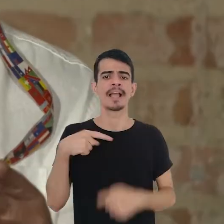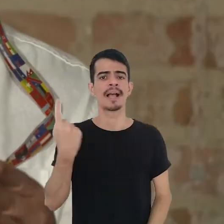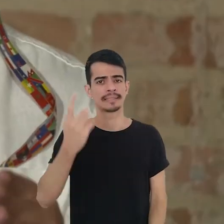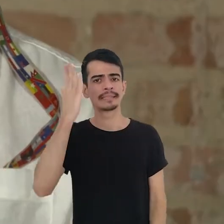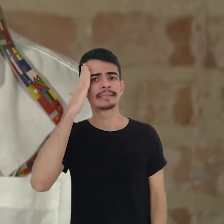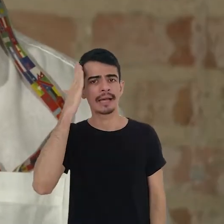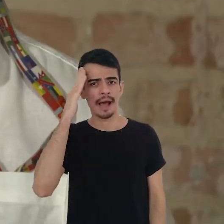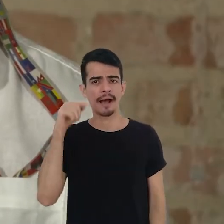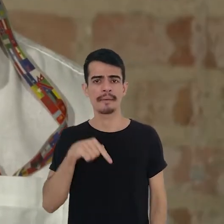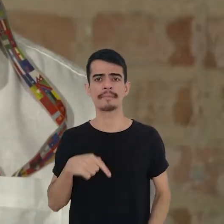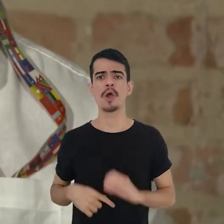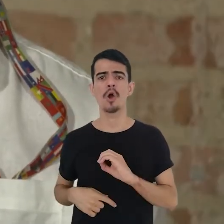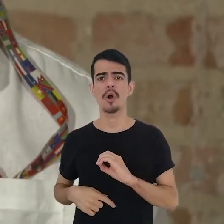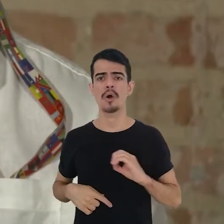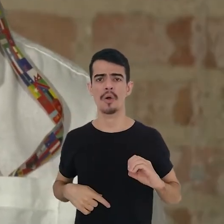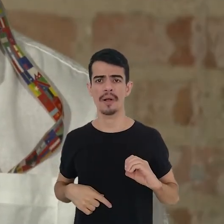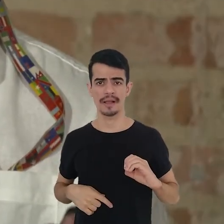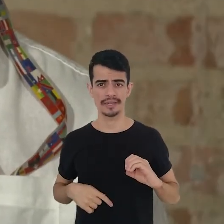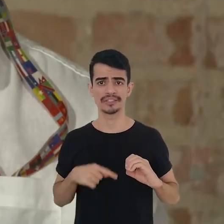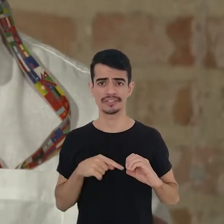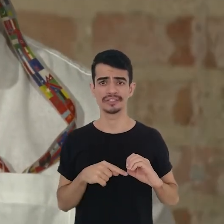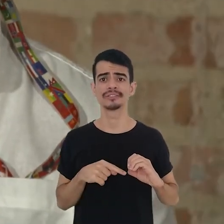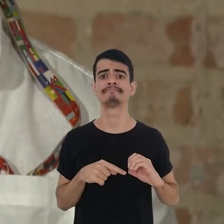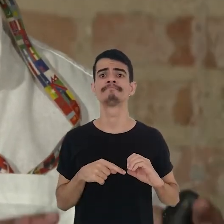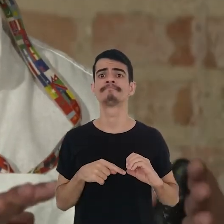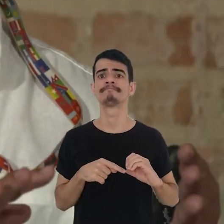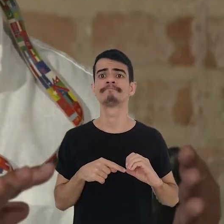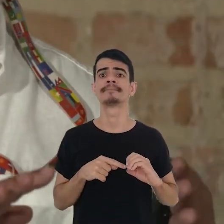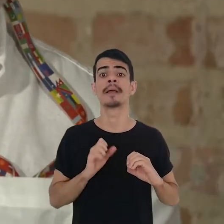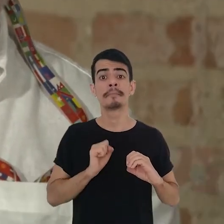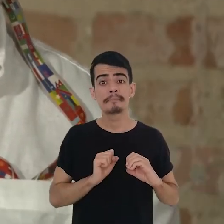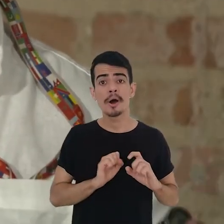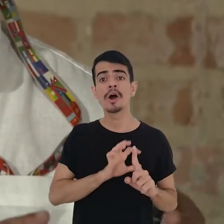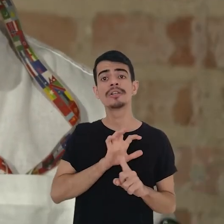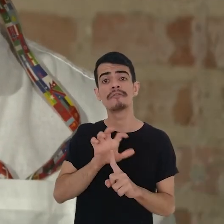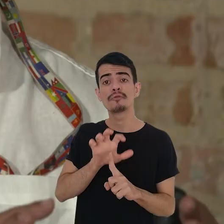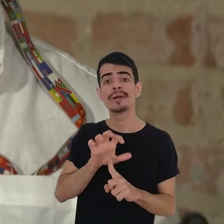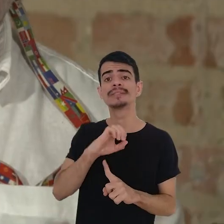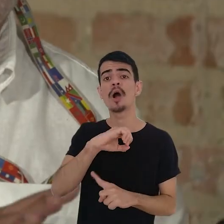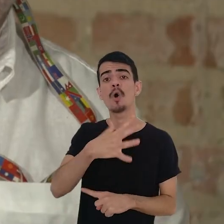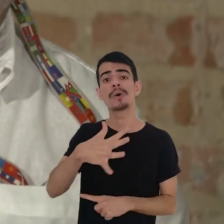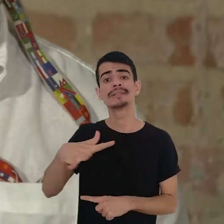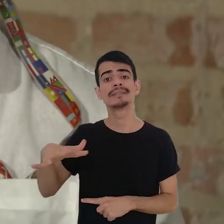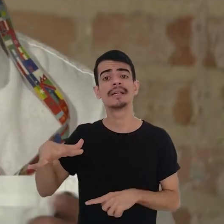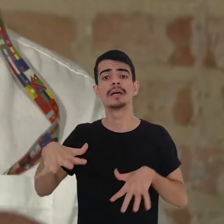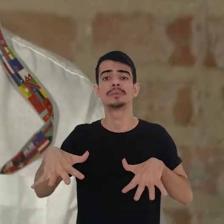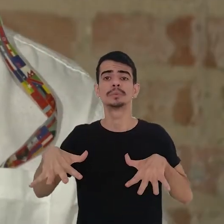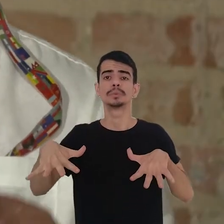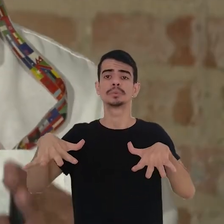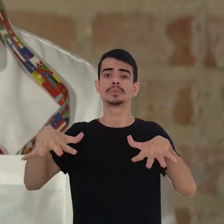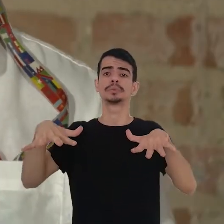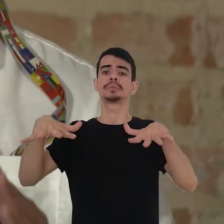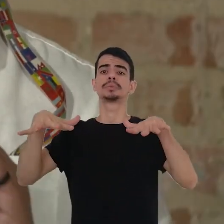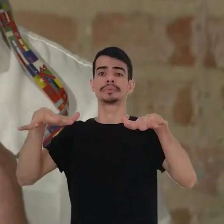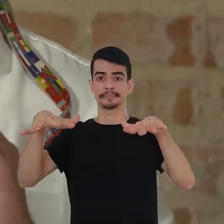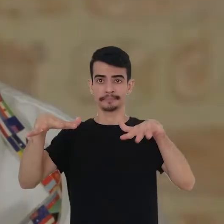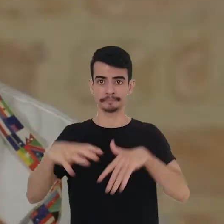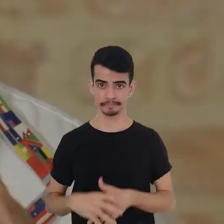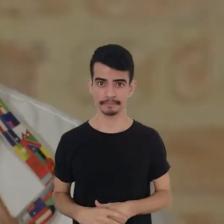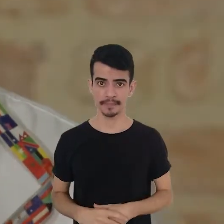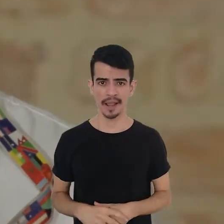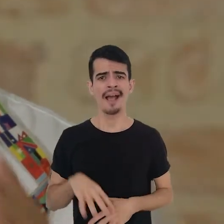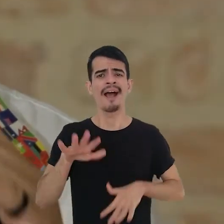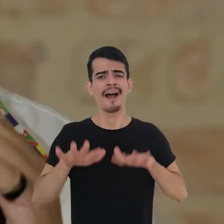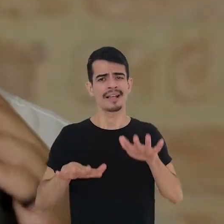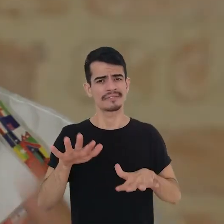potencial do oeste da Antártica para a elevação do nível dos oceanos. Então,